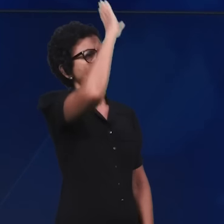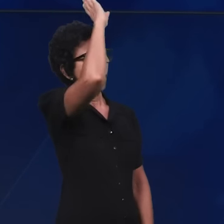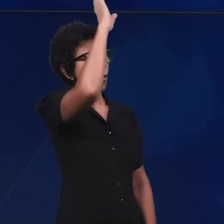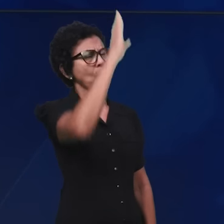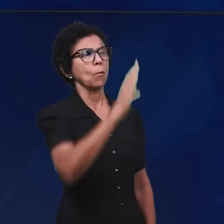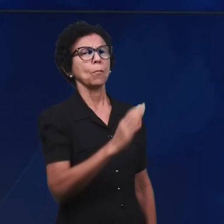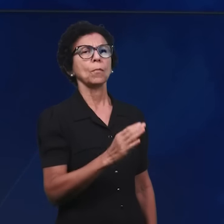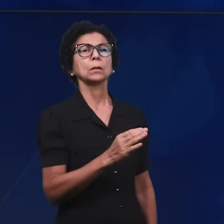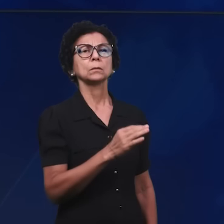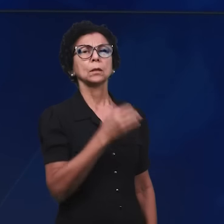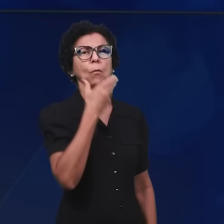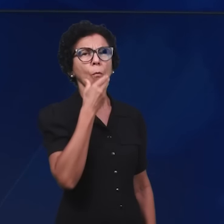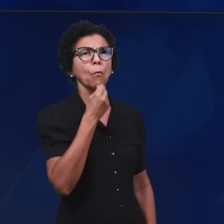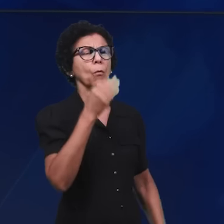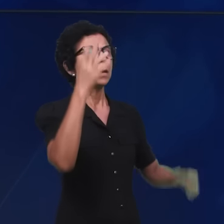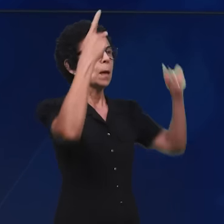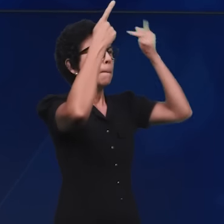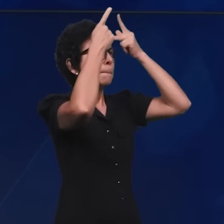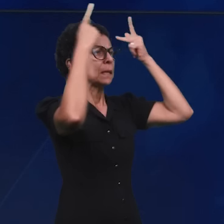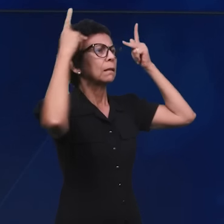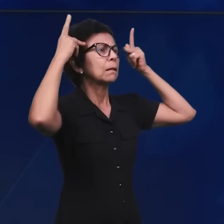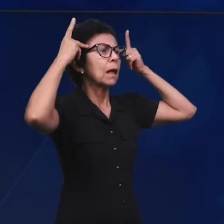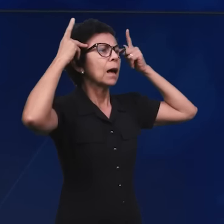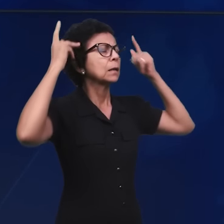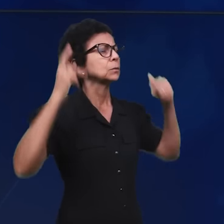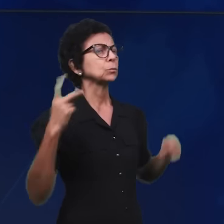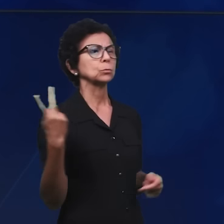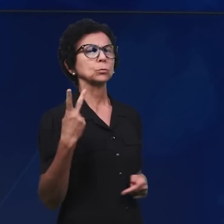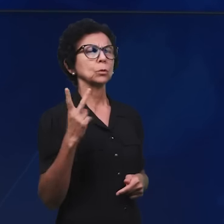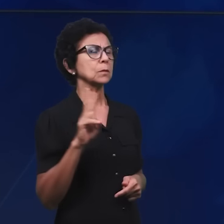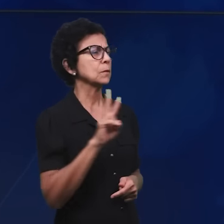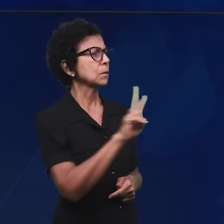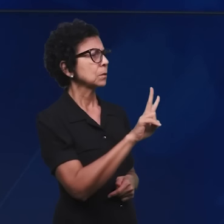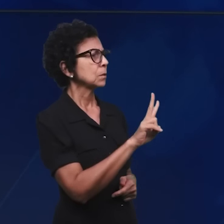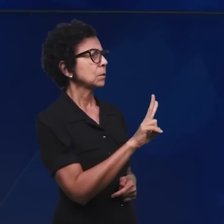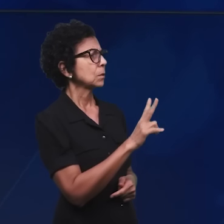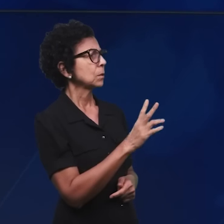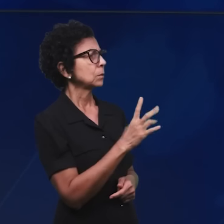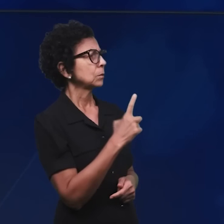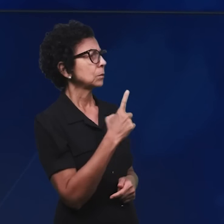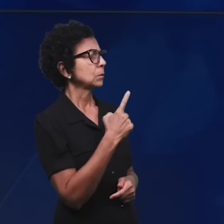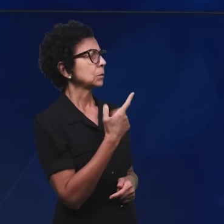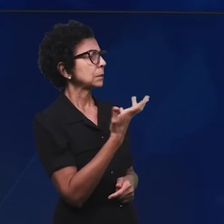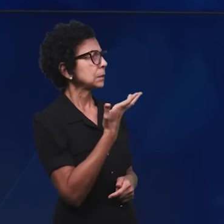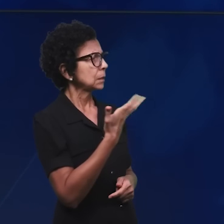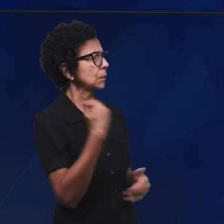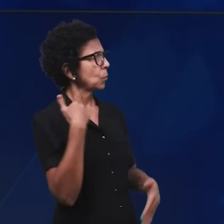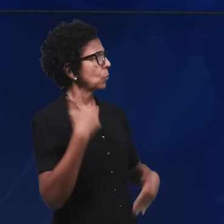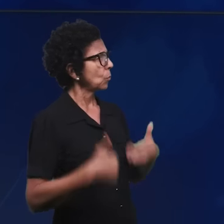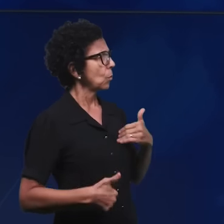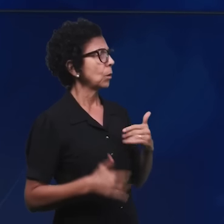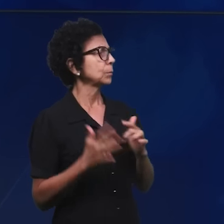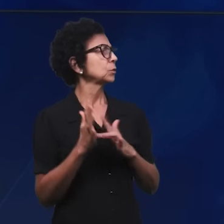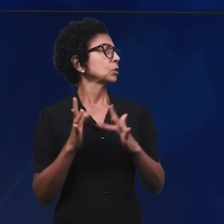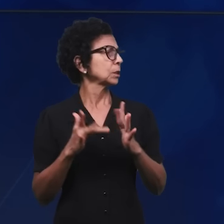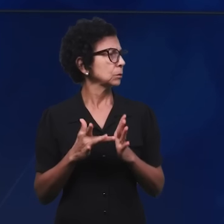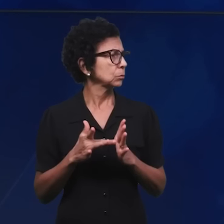nós queremos Jesus, nós queremos o corpo de Jesus. E aqui vem algo